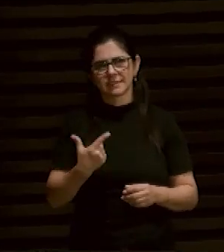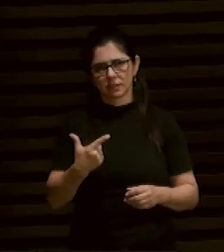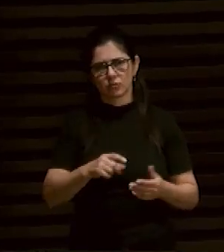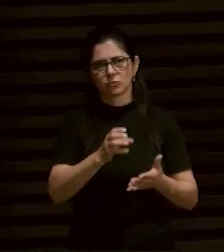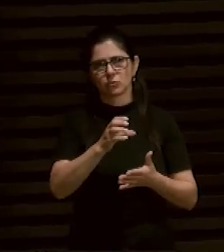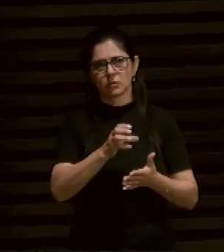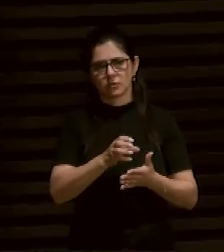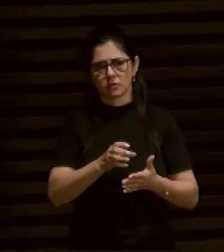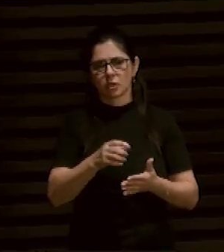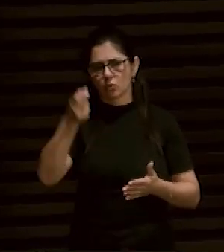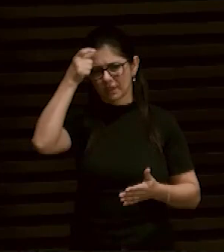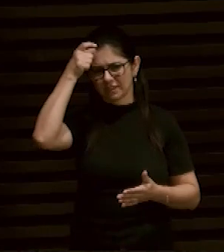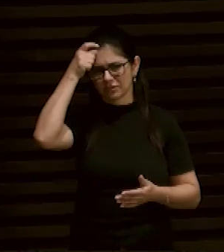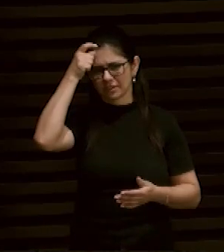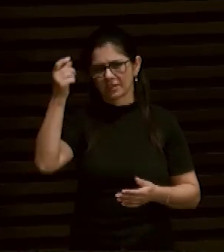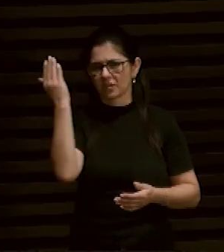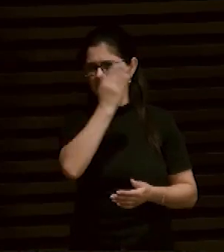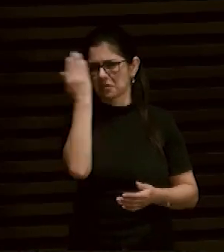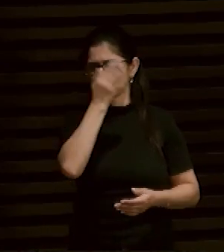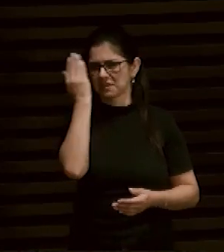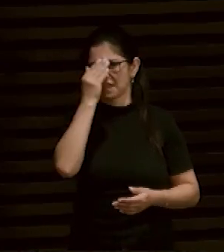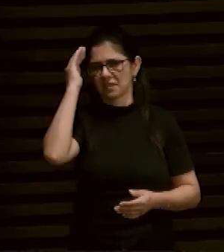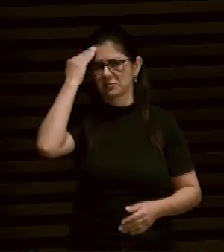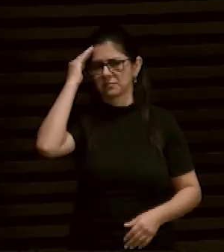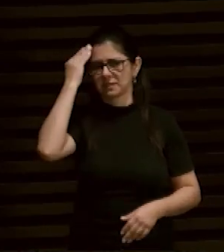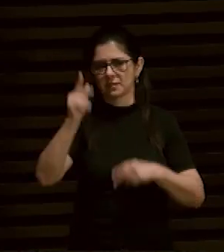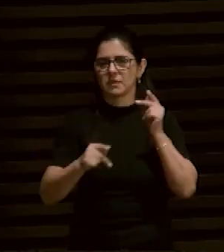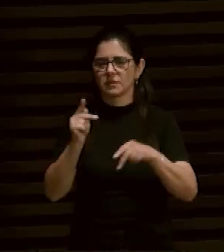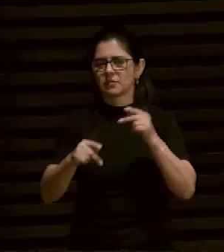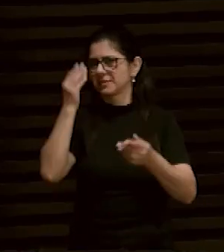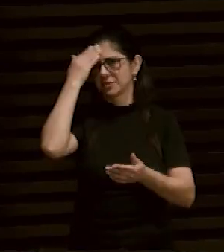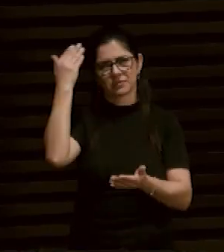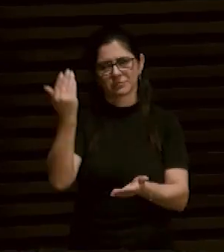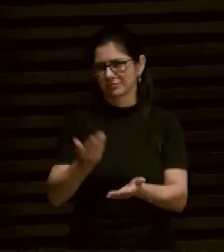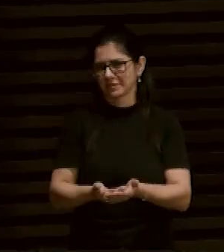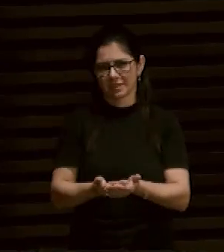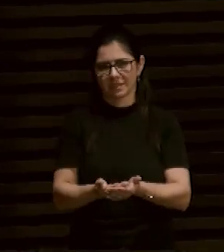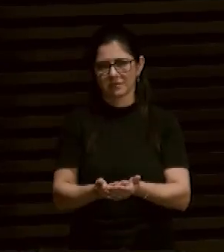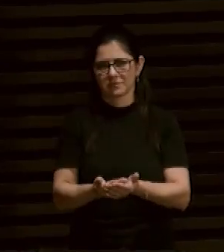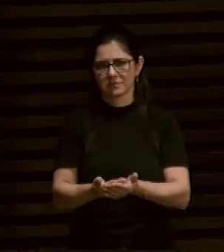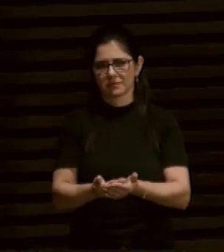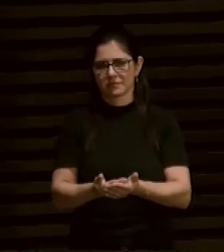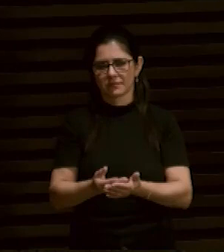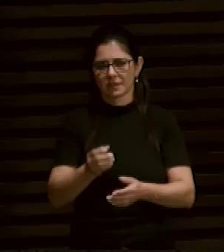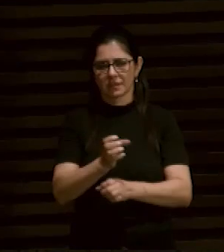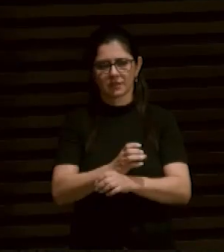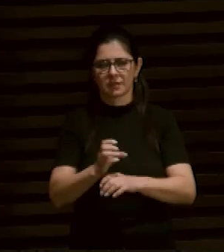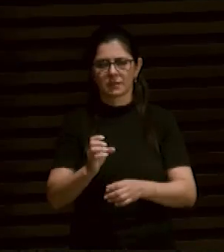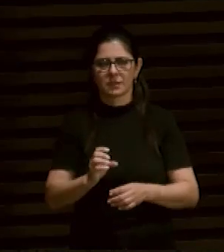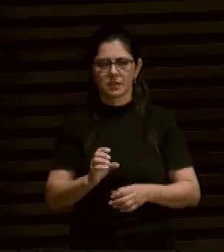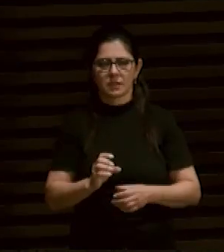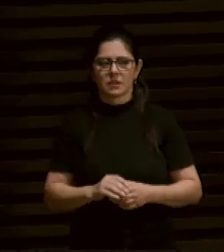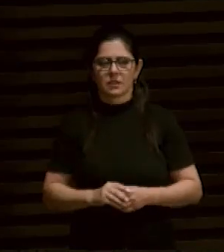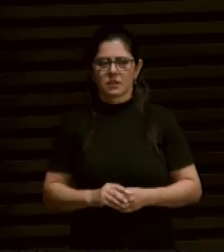Satanás, ele tem cegado o entendimento dos descrentes. O apóstolo também fala em Efésios 4, do verso 17 a 19, que